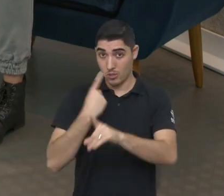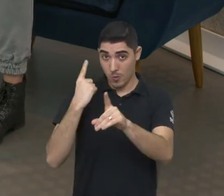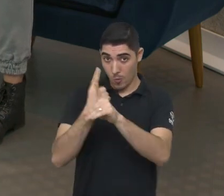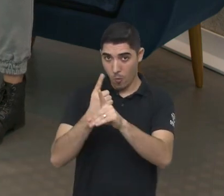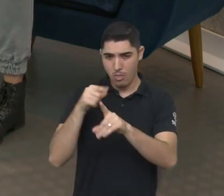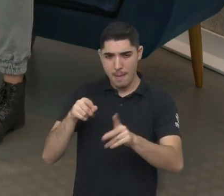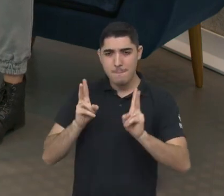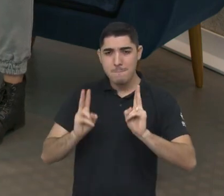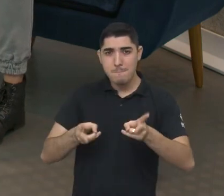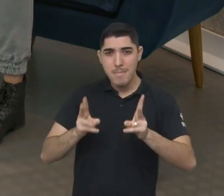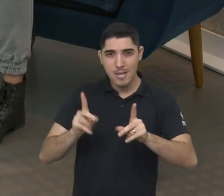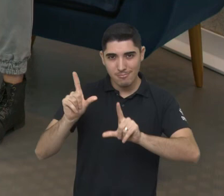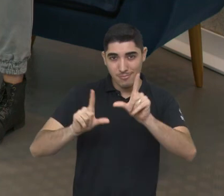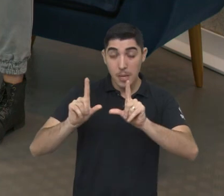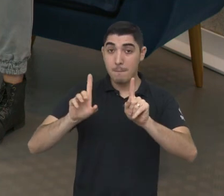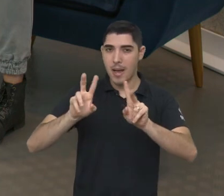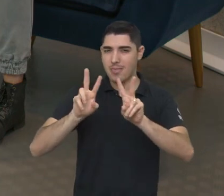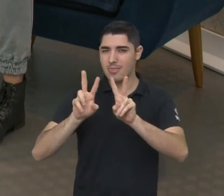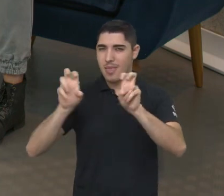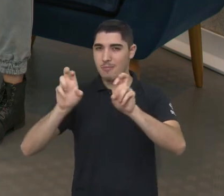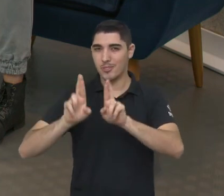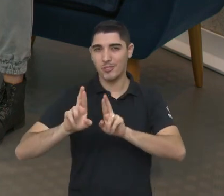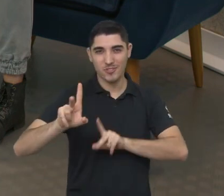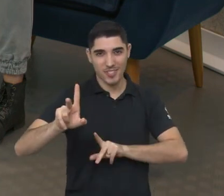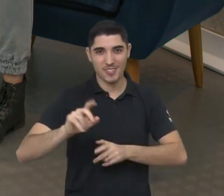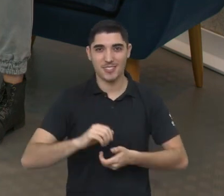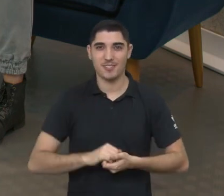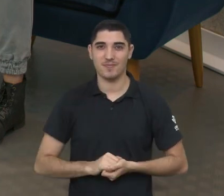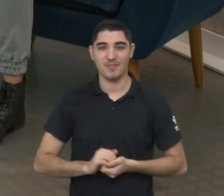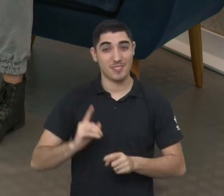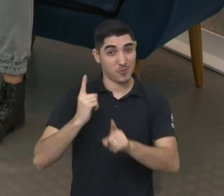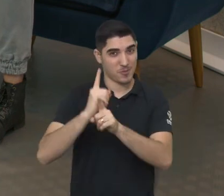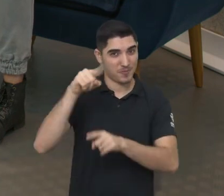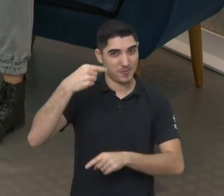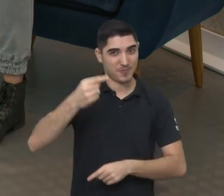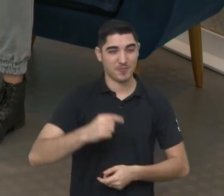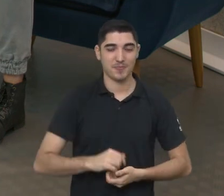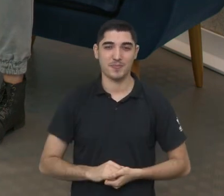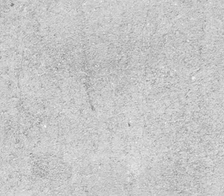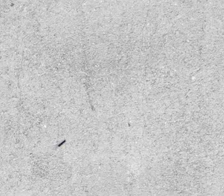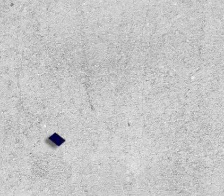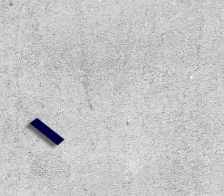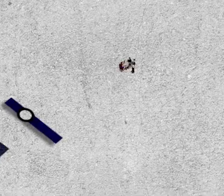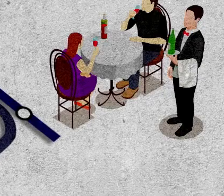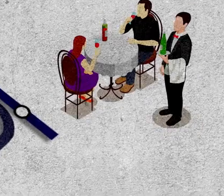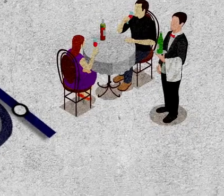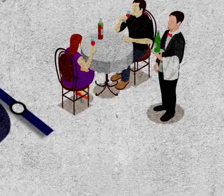se encontra sempre na mesma estação, mas sempre um destino diferente. Até lá!